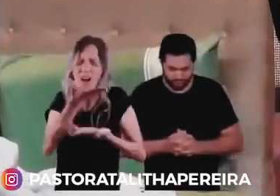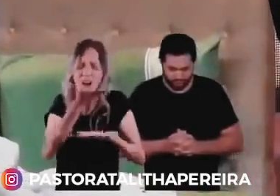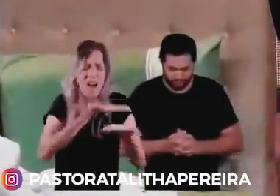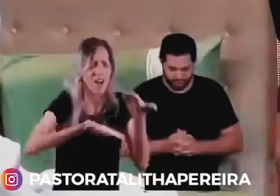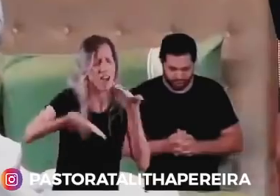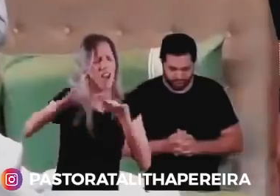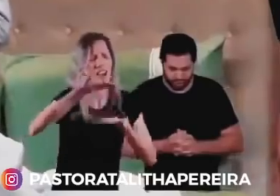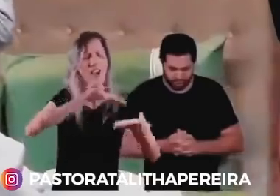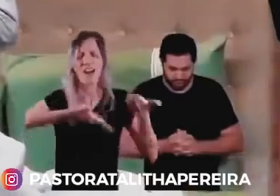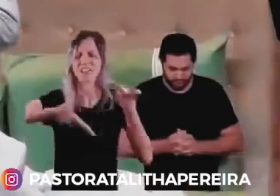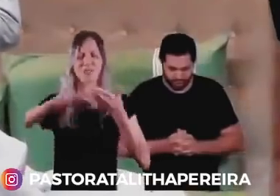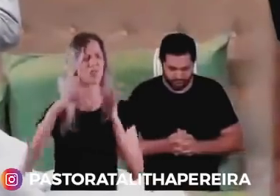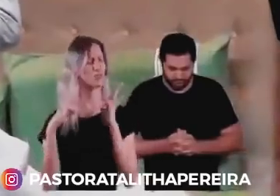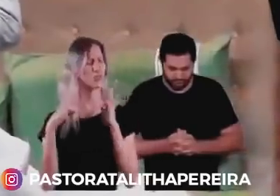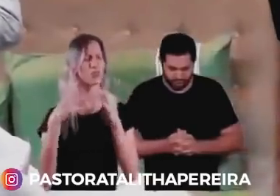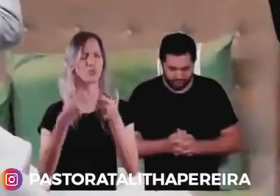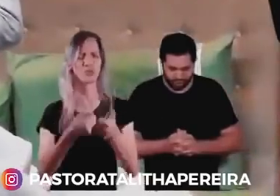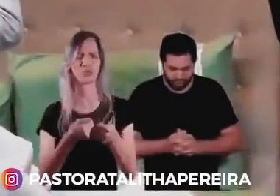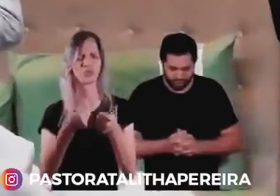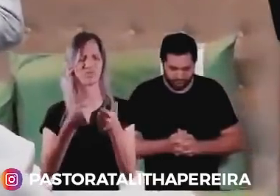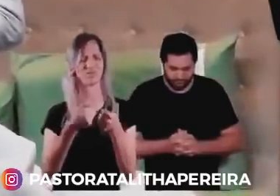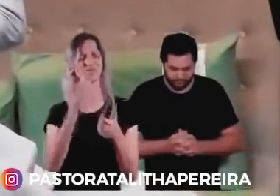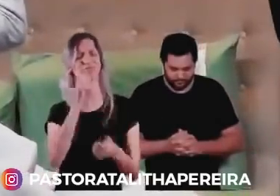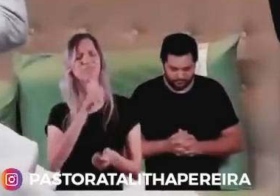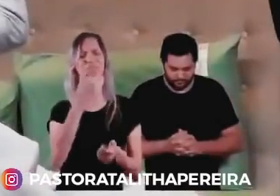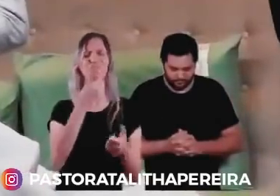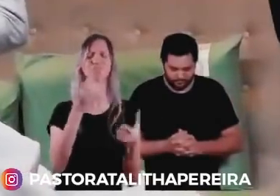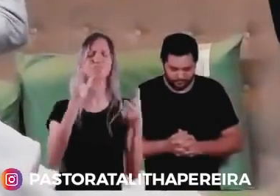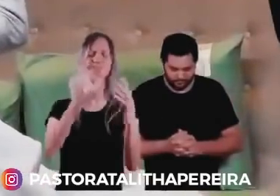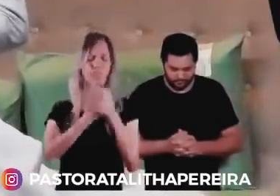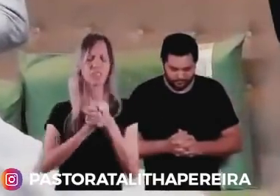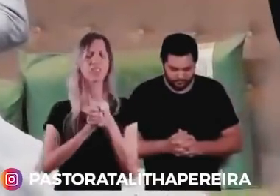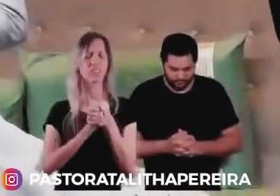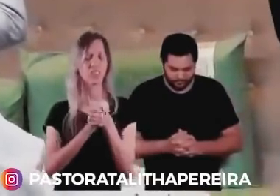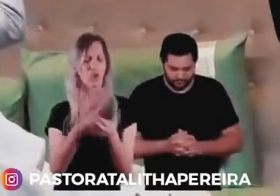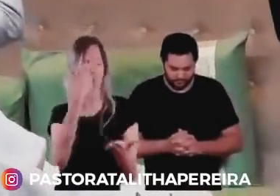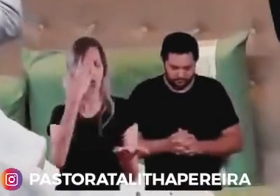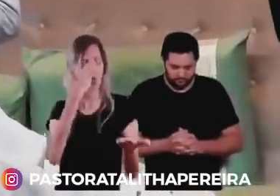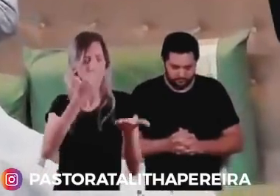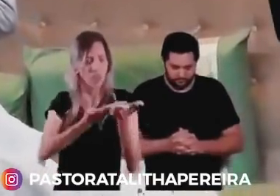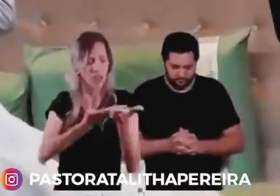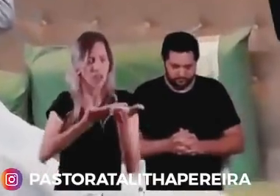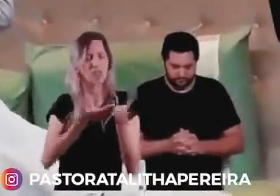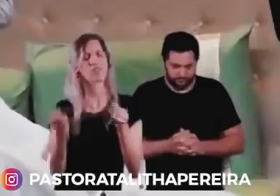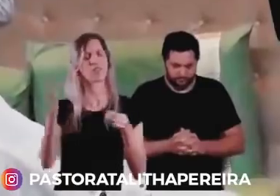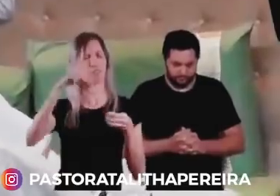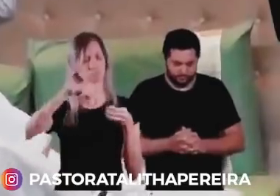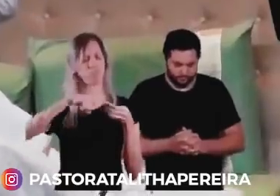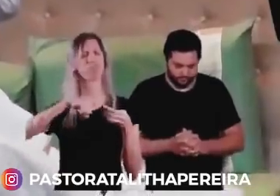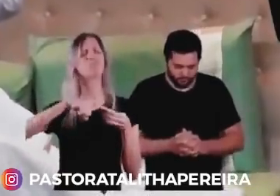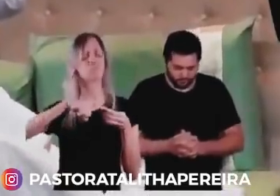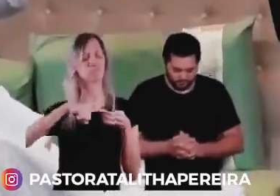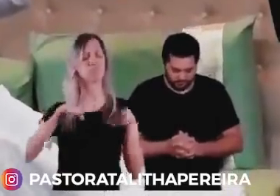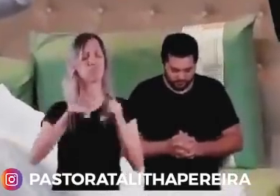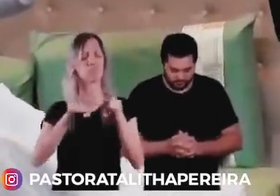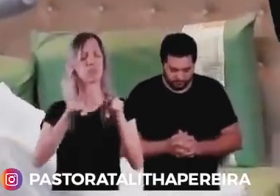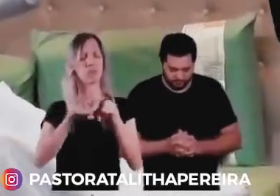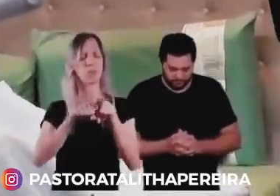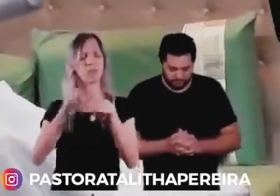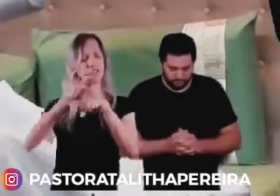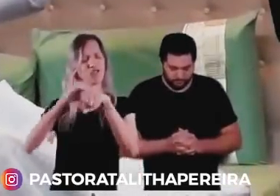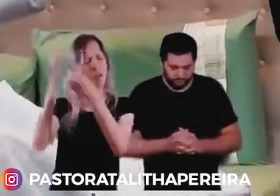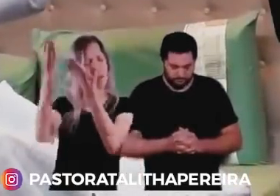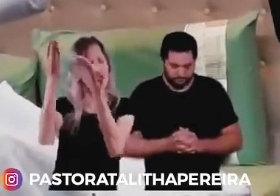ao carinho. Pai, nós declaramos agora a volta da confiança. Nós te convidamos, ó